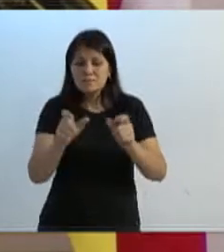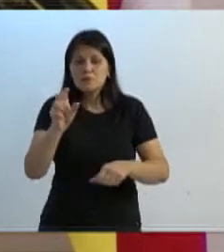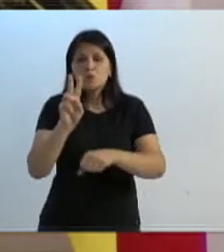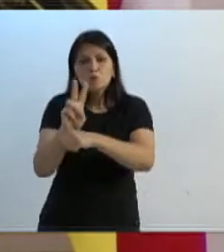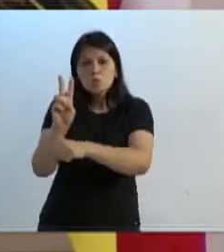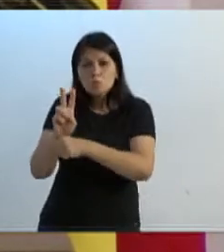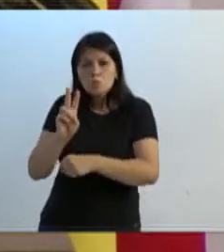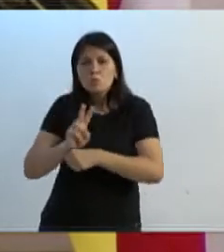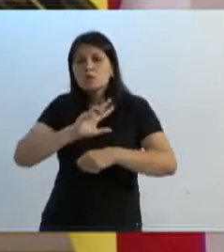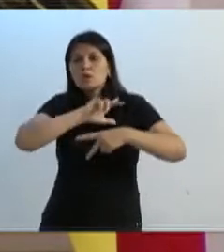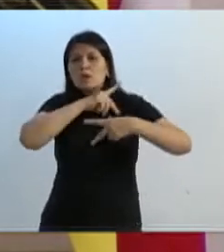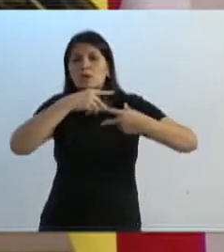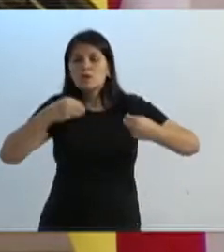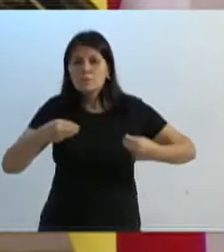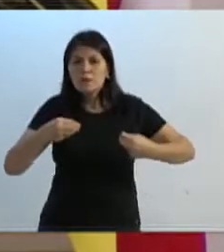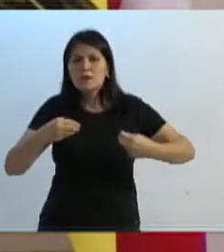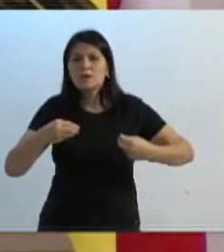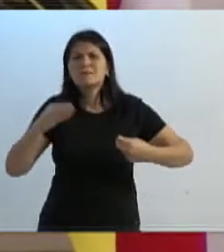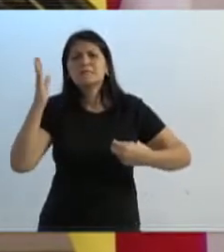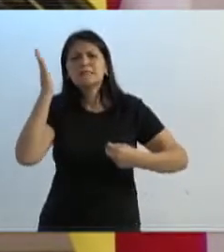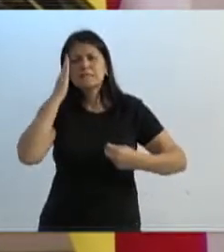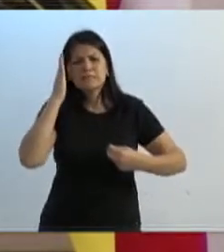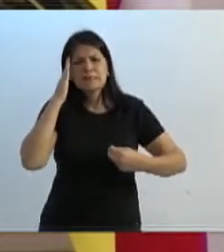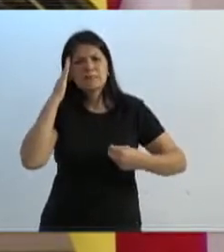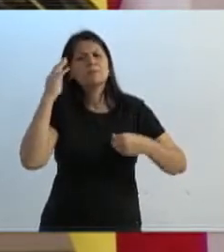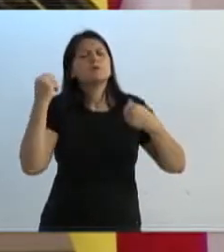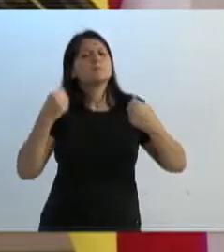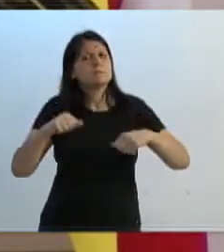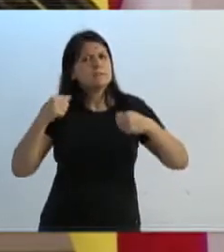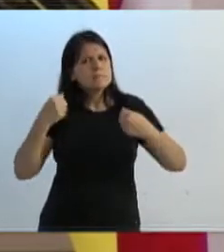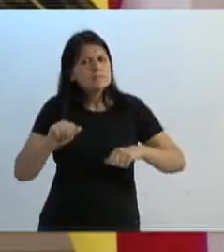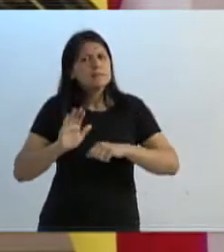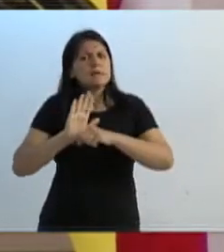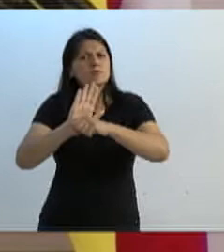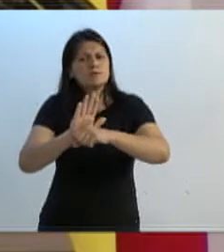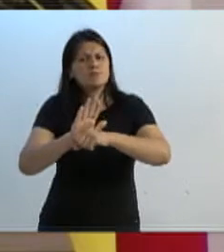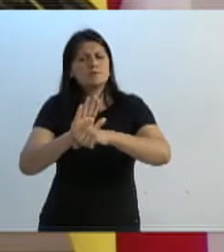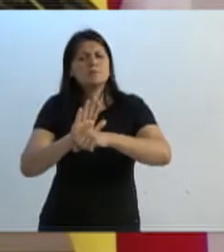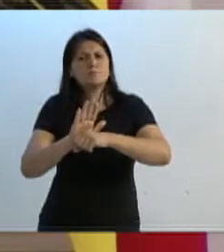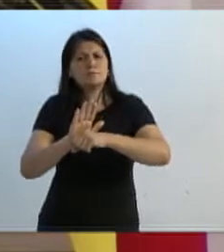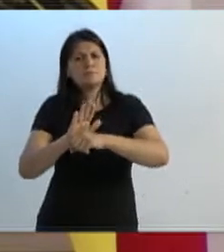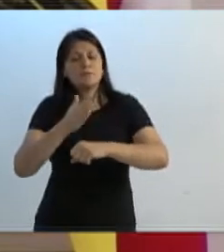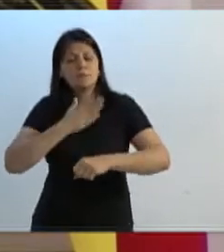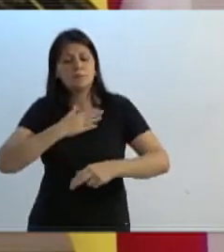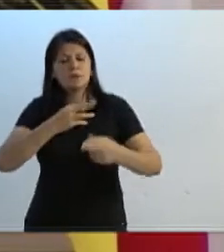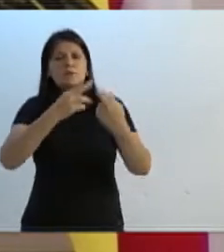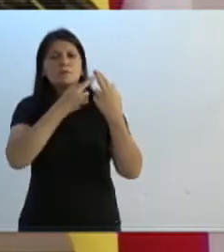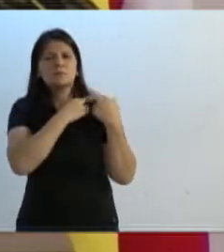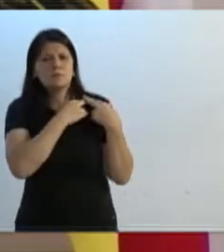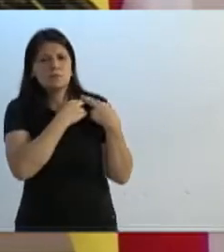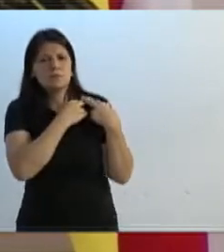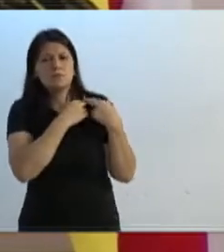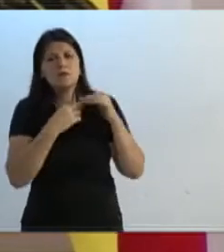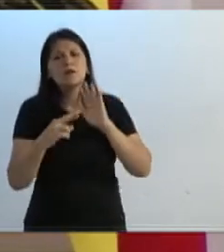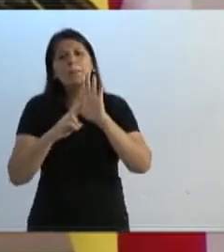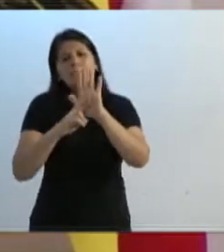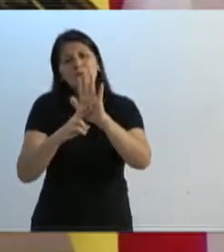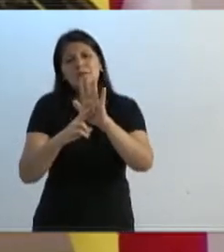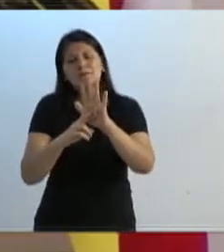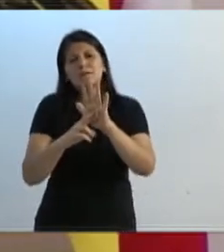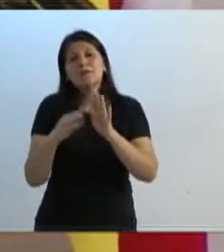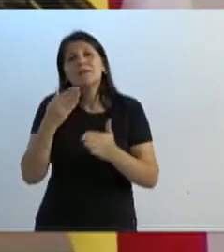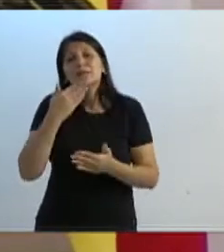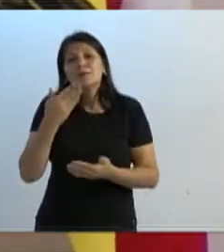sabem dessa demanda e eu trago aqui, com a responsabilidade que tenho, a voz dessas pessoas para que isso seja solucionado. E clamo